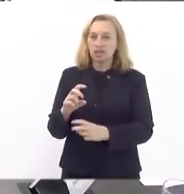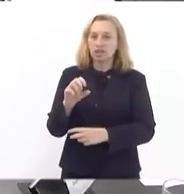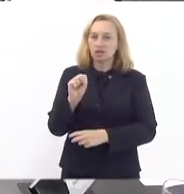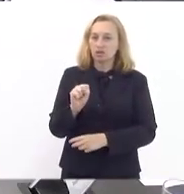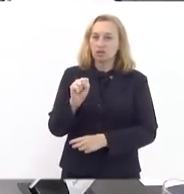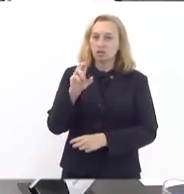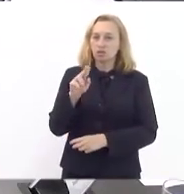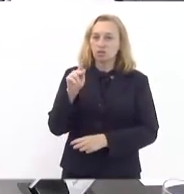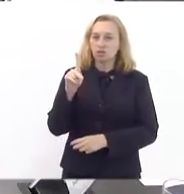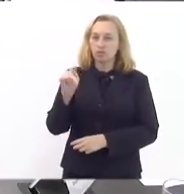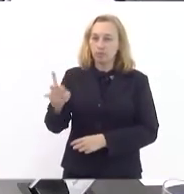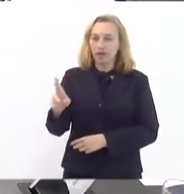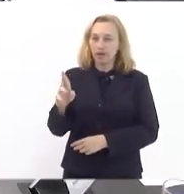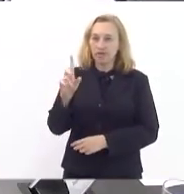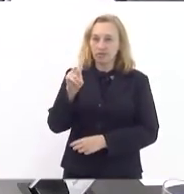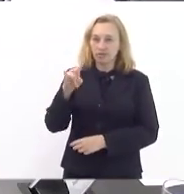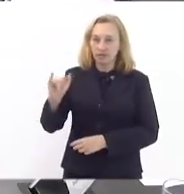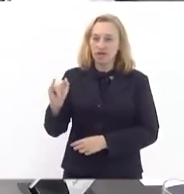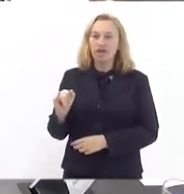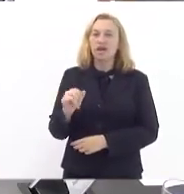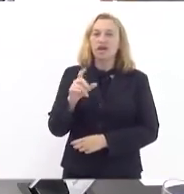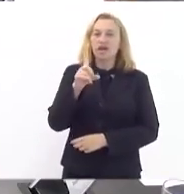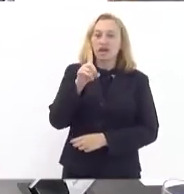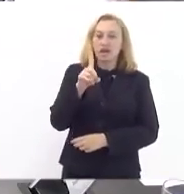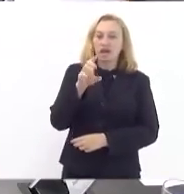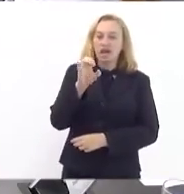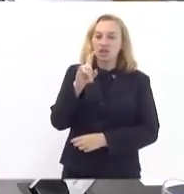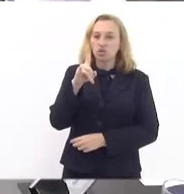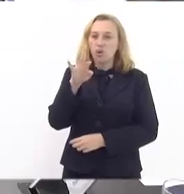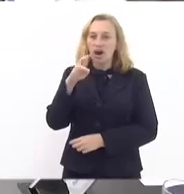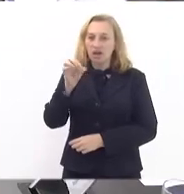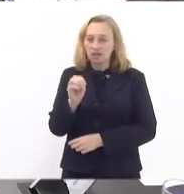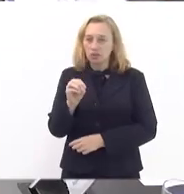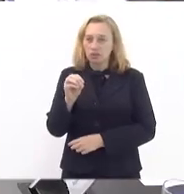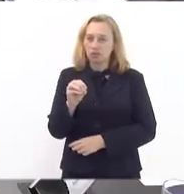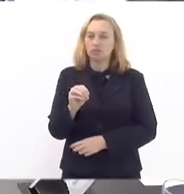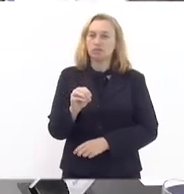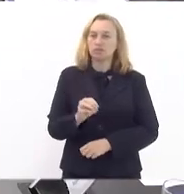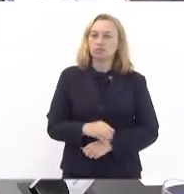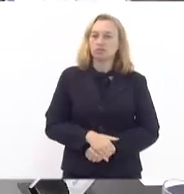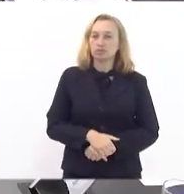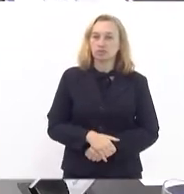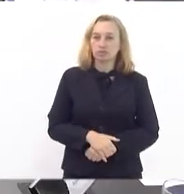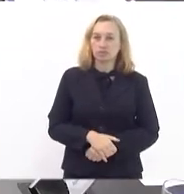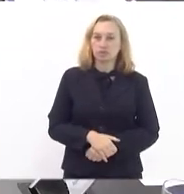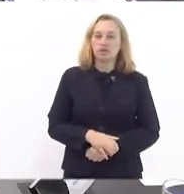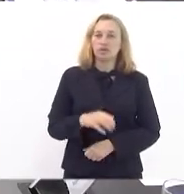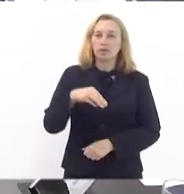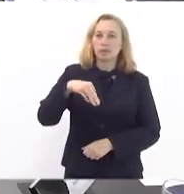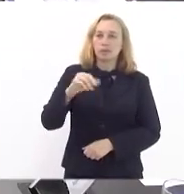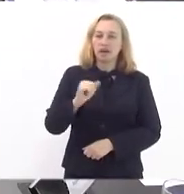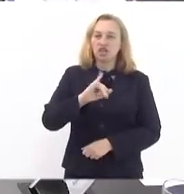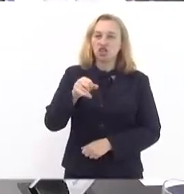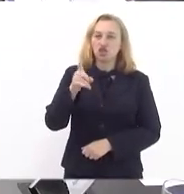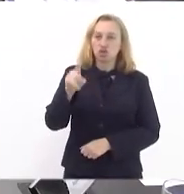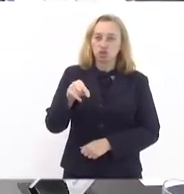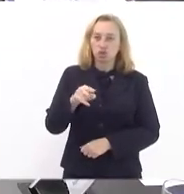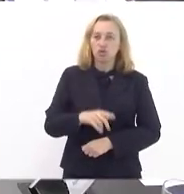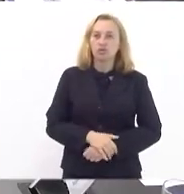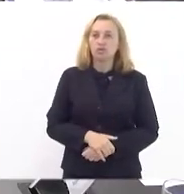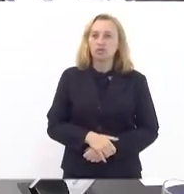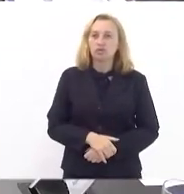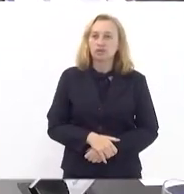hoje Eduardo show está presente na sensor público mas já saia